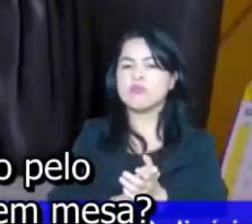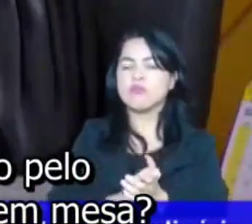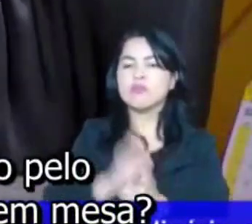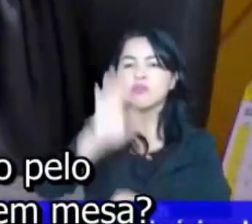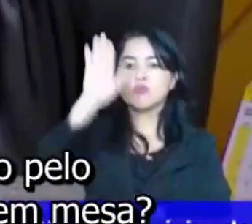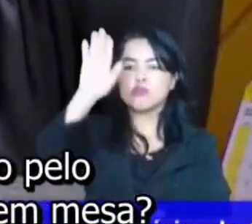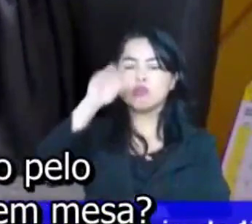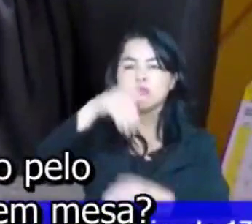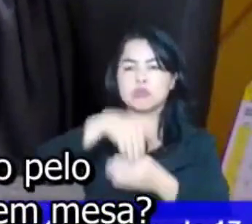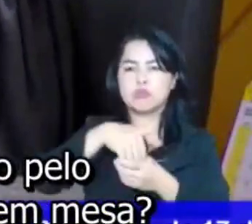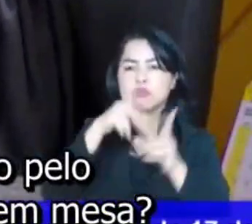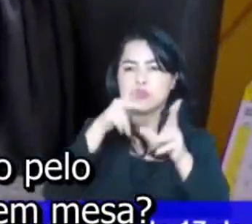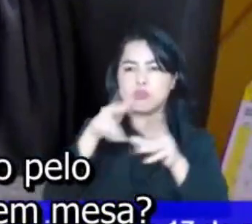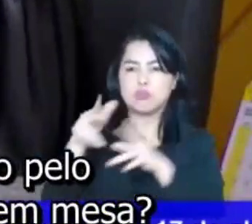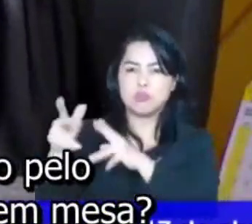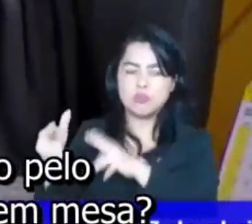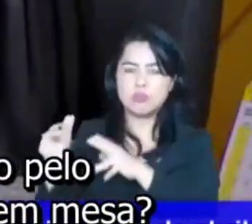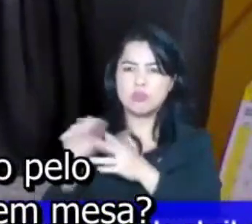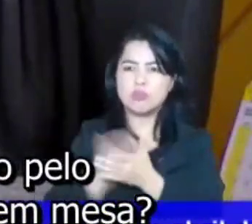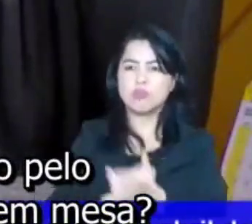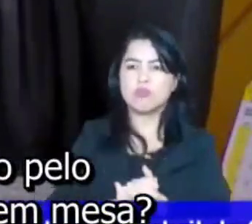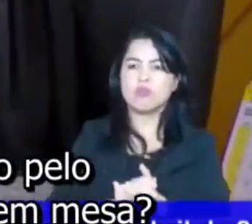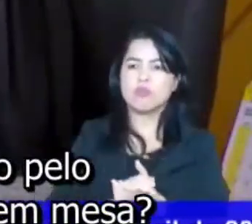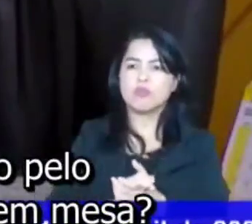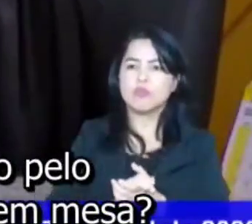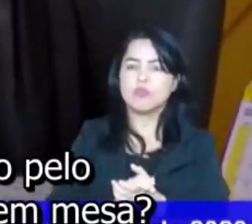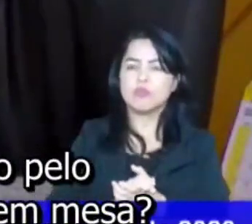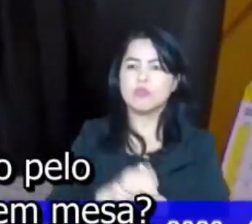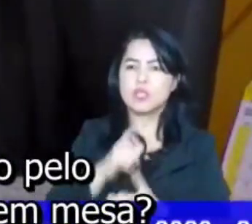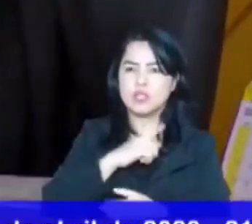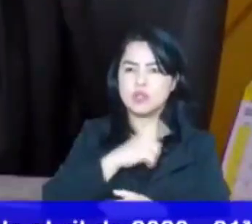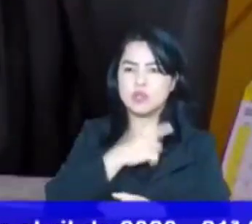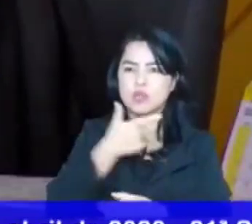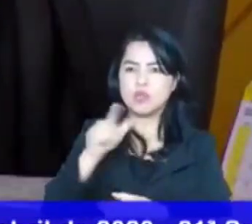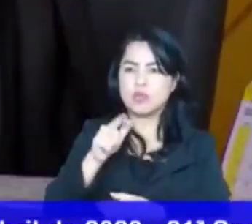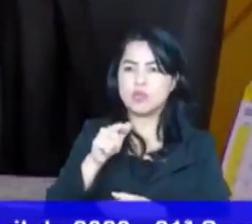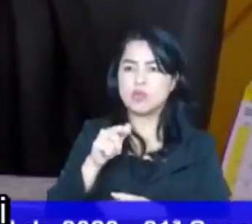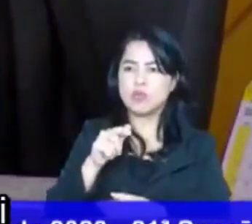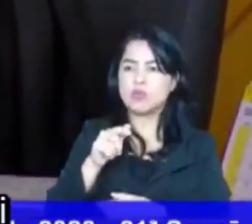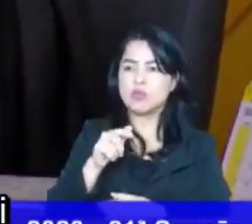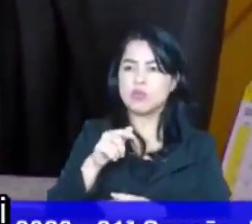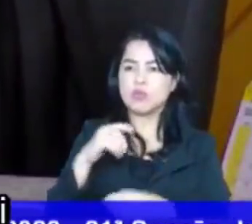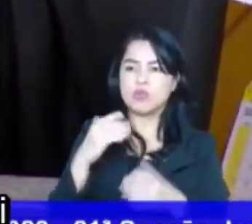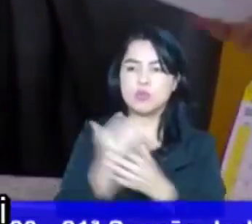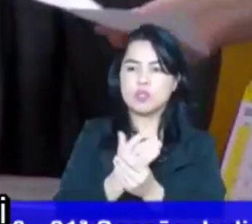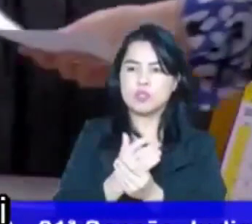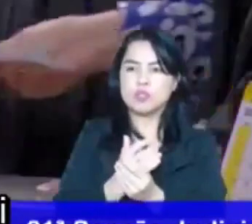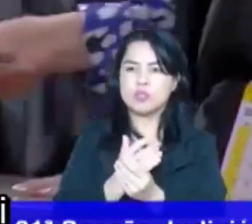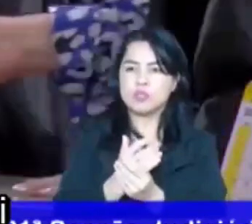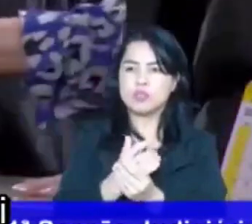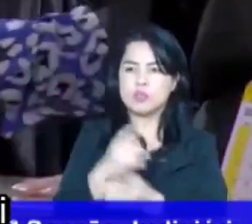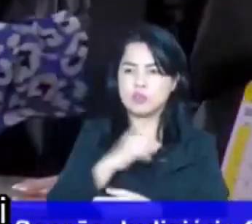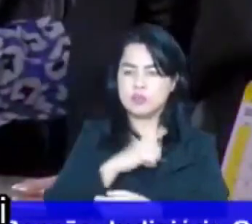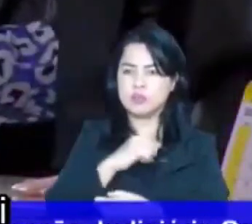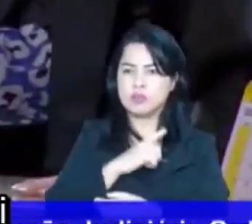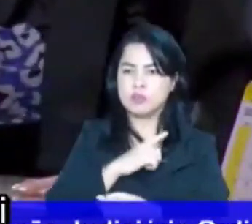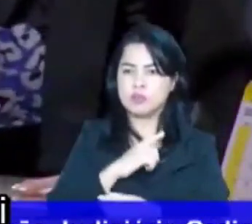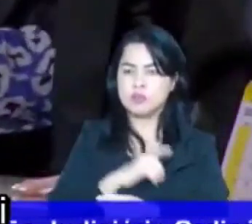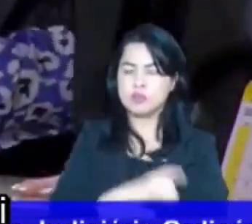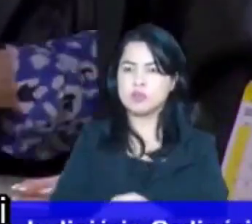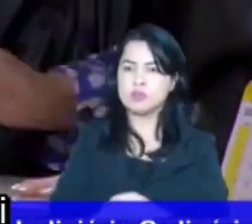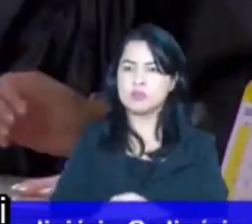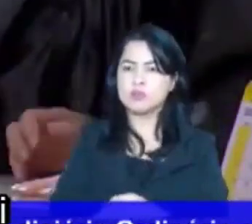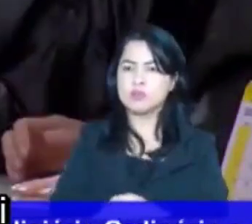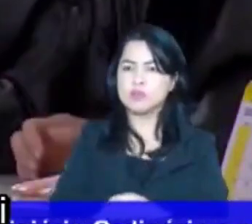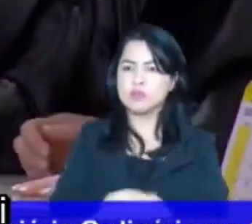do voto proferido pelo relator. Indago aos pares se tem algum outro processo em O mesa. desembargador recebe Acho que não, orientação né? da secretária e quanto aos avisos.